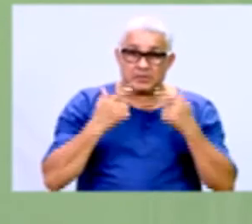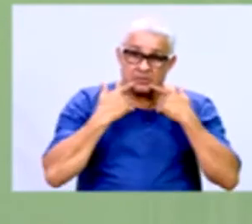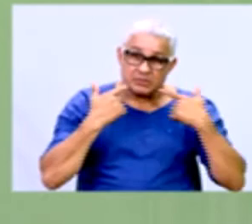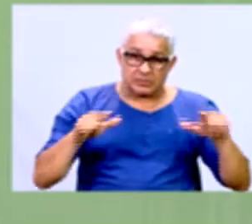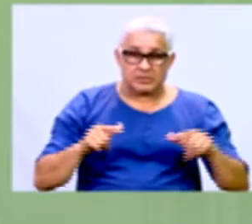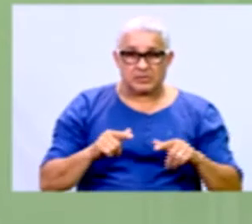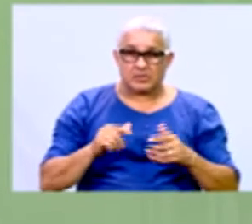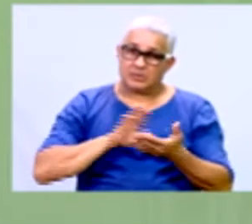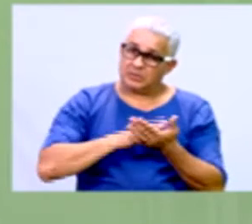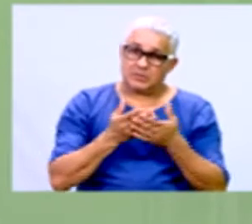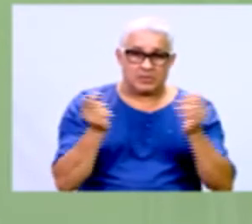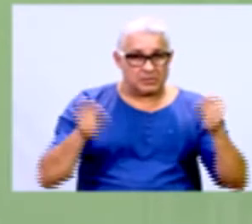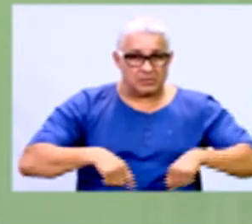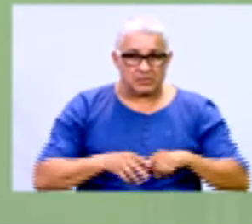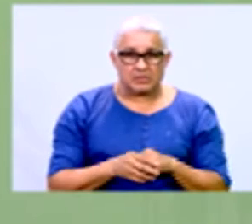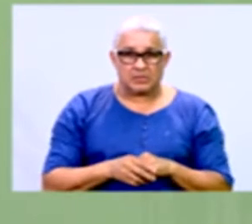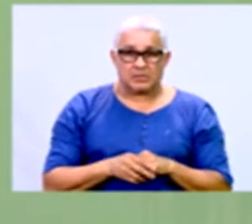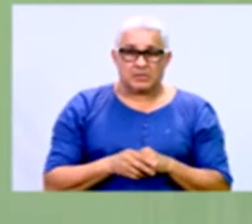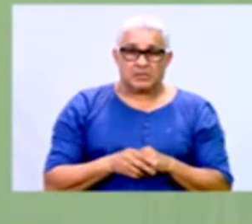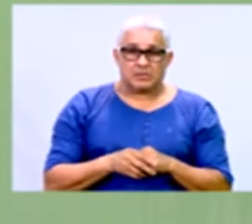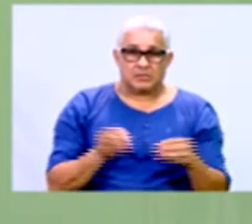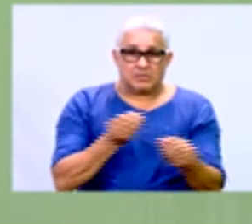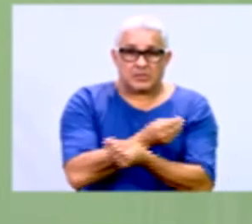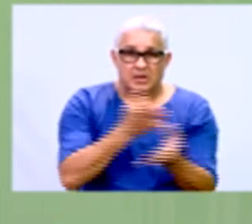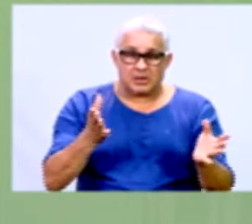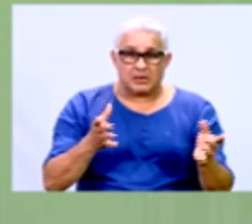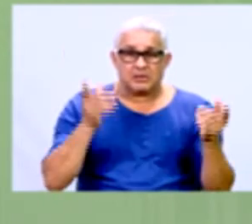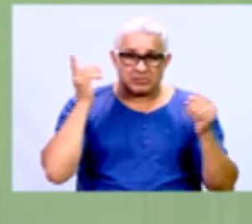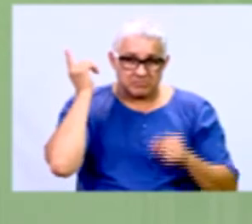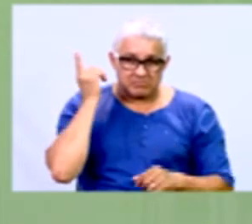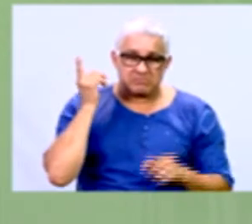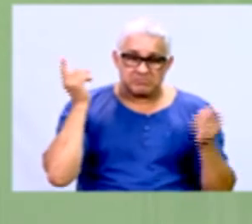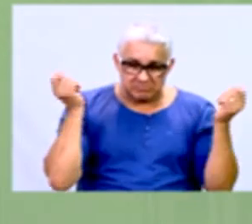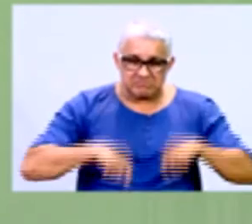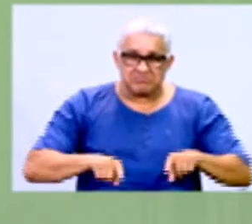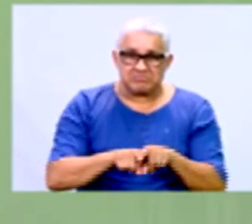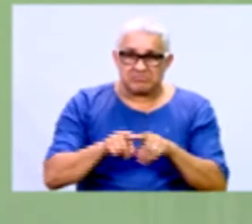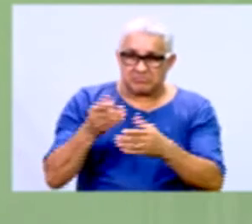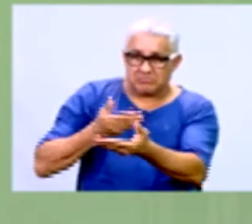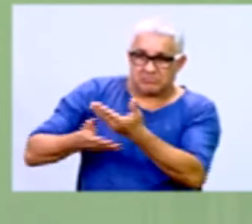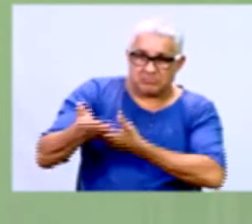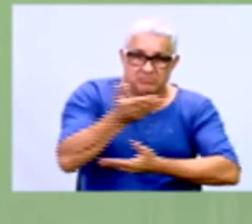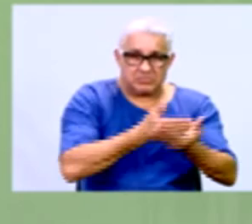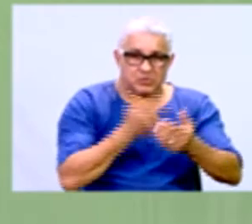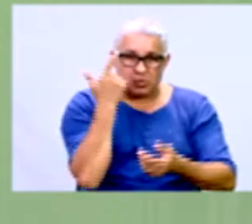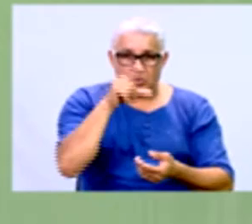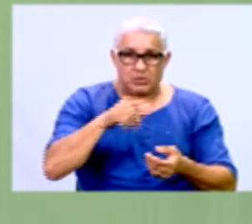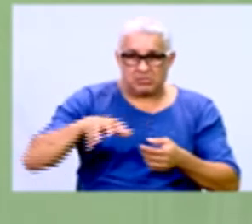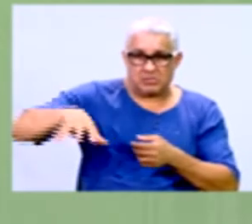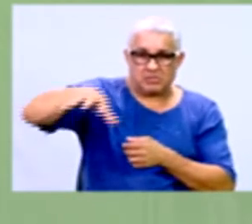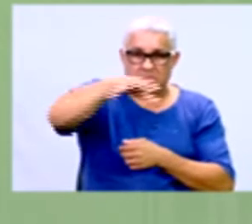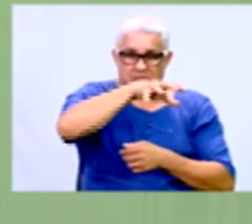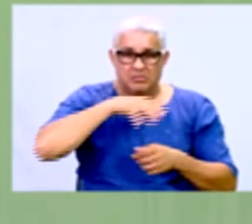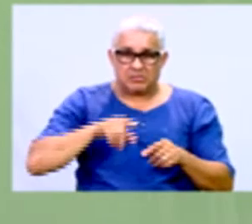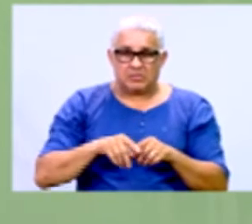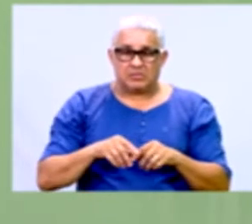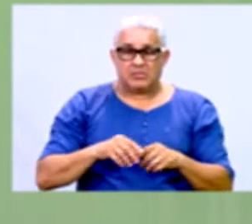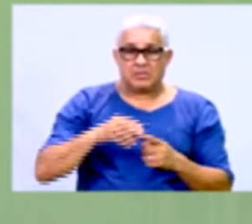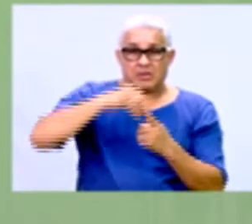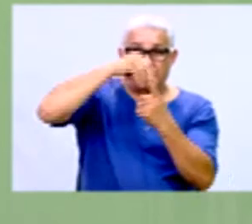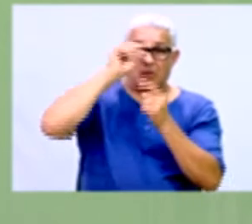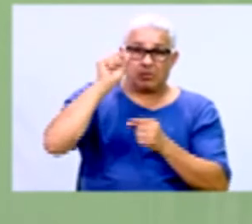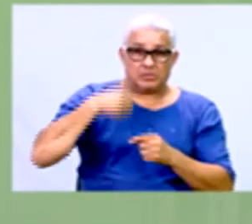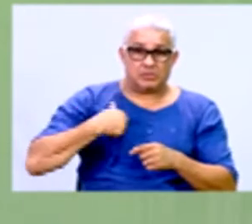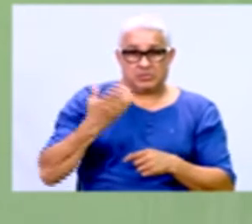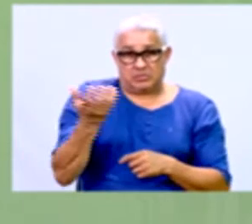linguagem interpretada, fornece grande possibilidade de integração com outros ambientes, né? Principalmente com o que a gente